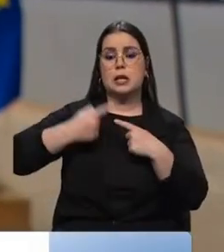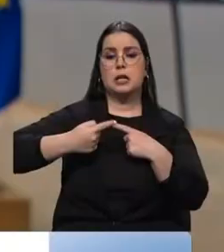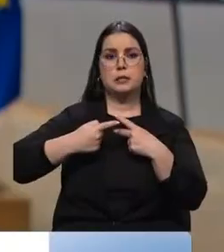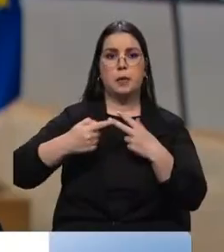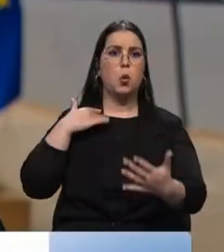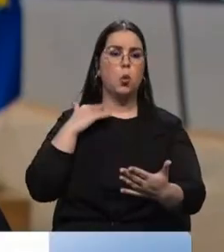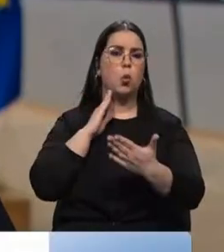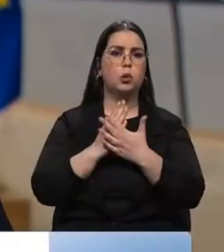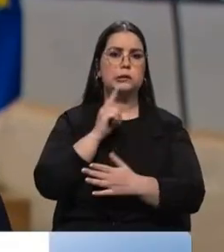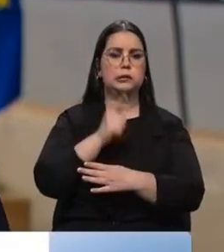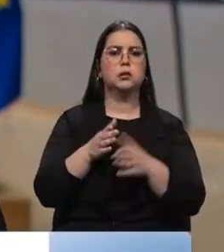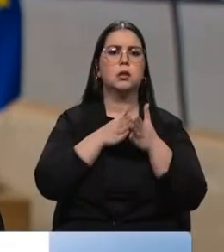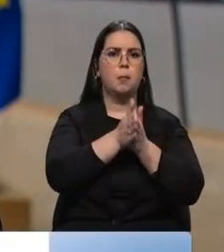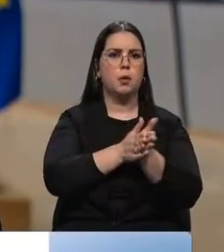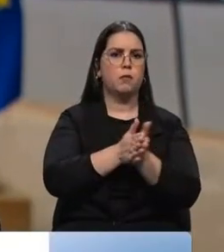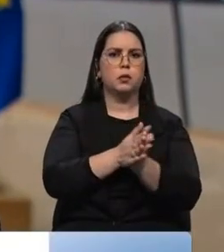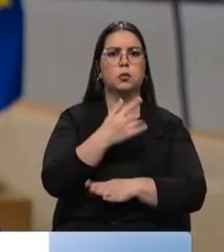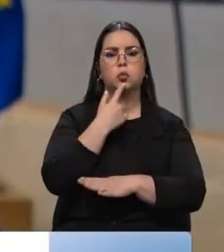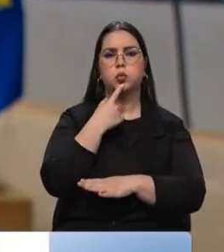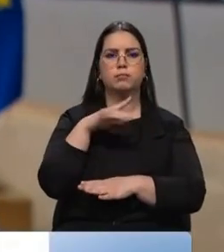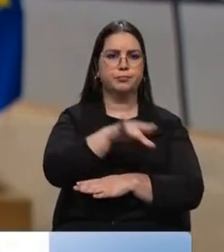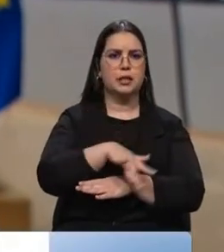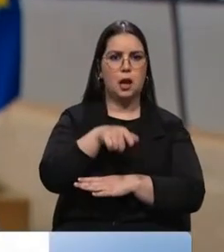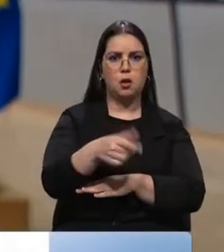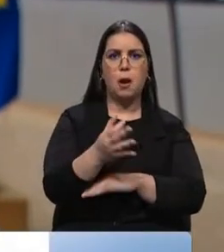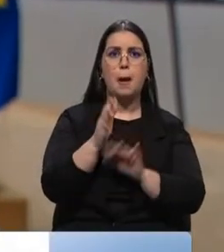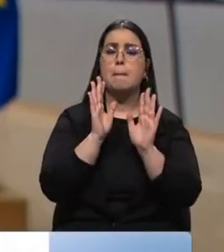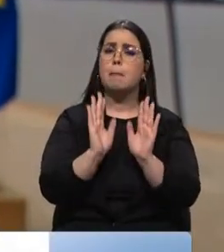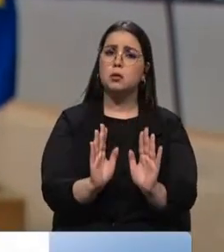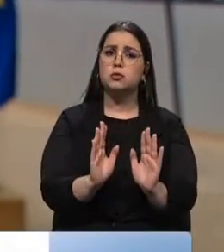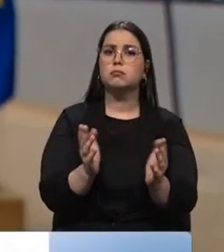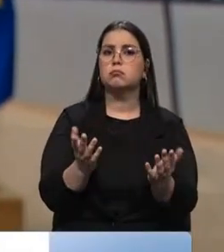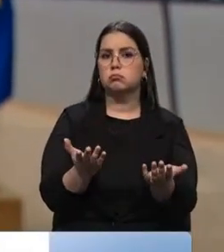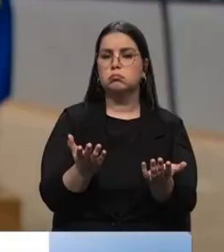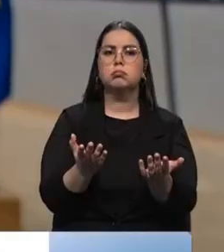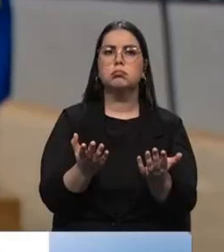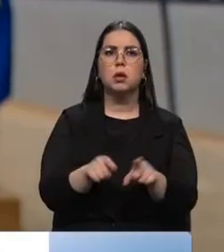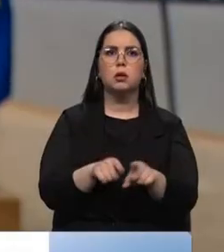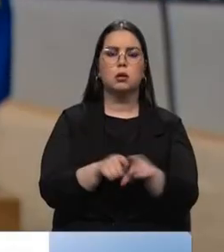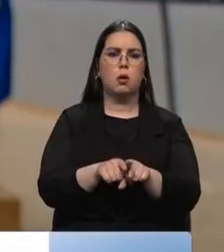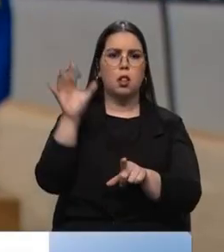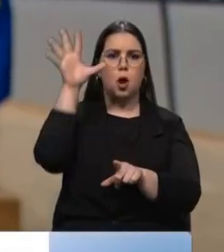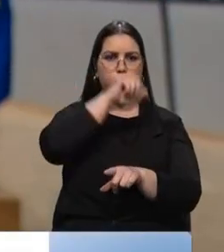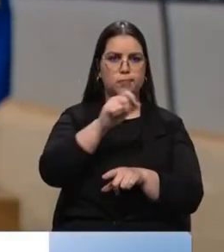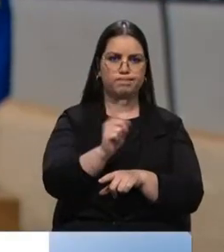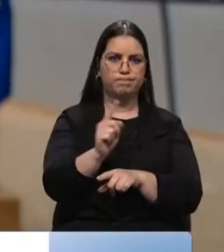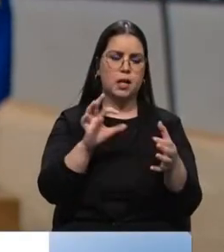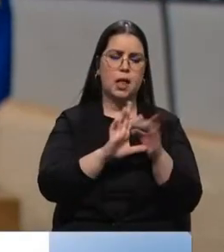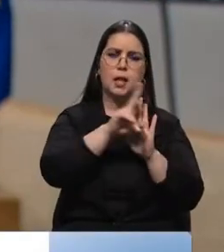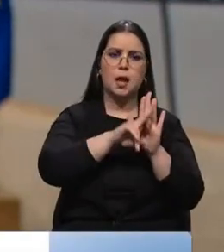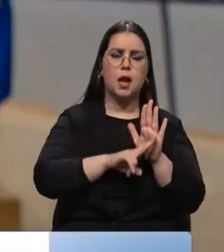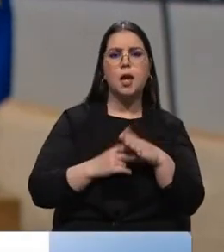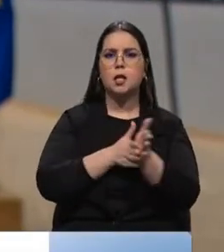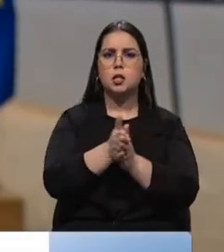base das Lajes, sem dúvida, mas totalmente dentro e sem qualquer atropelo às regras de utilização